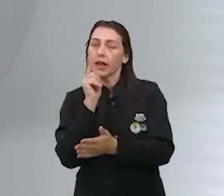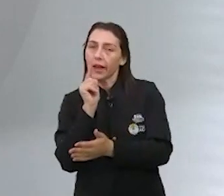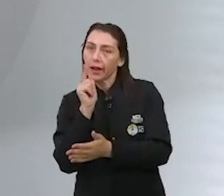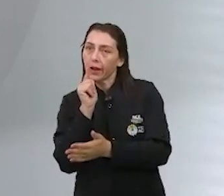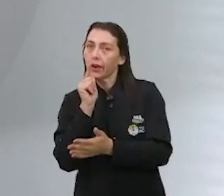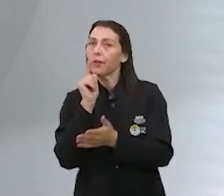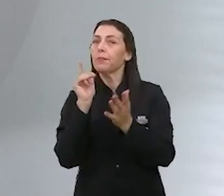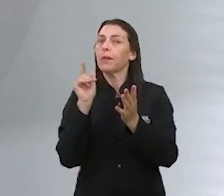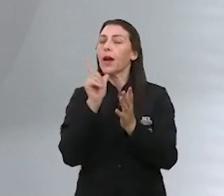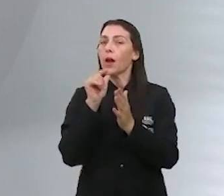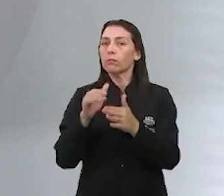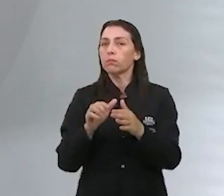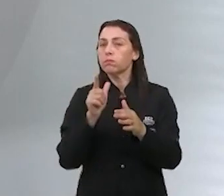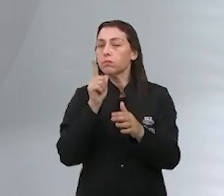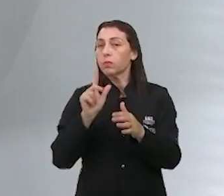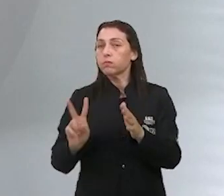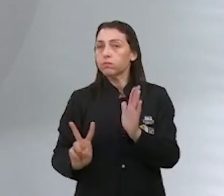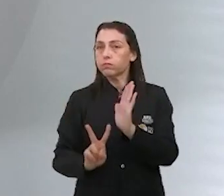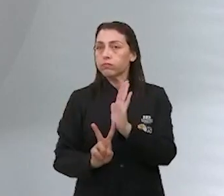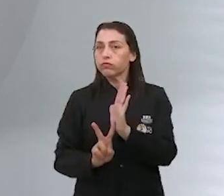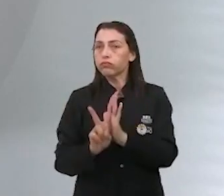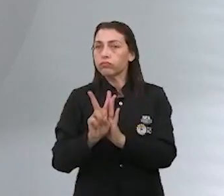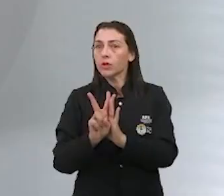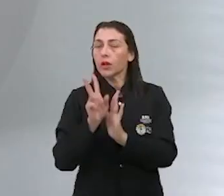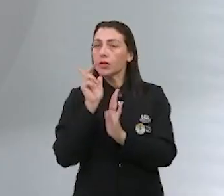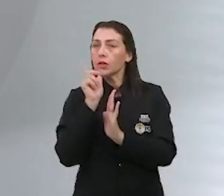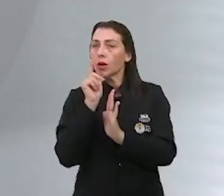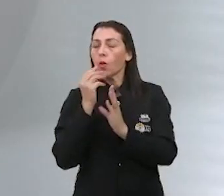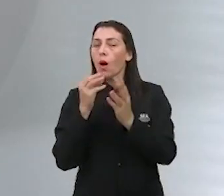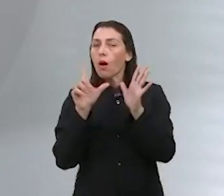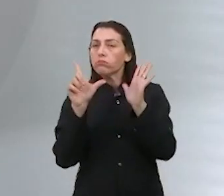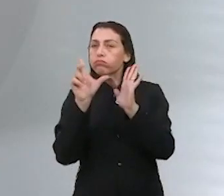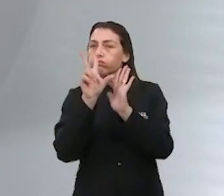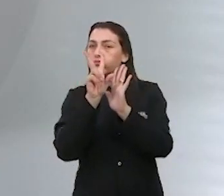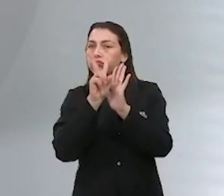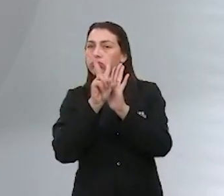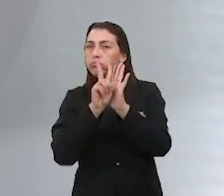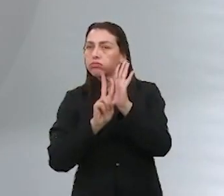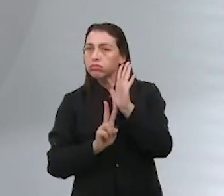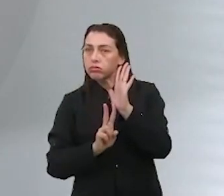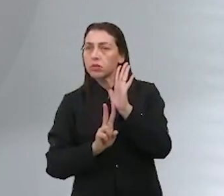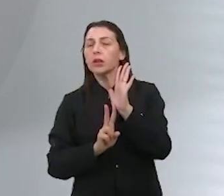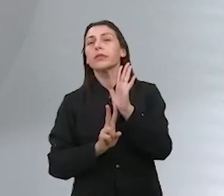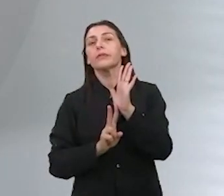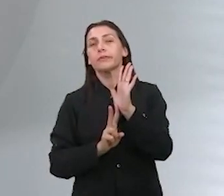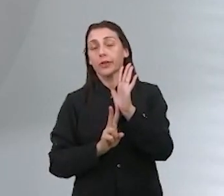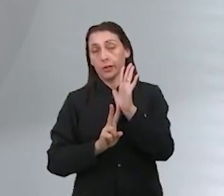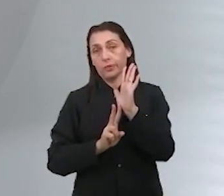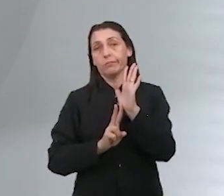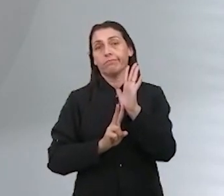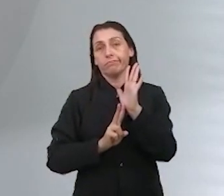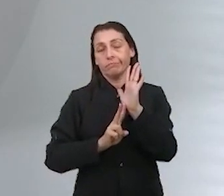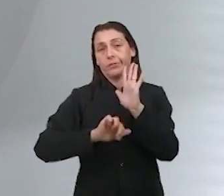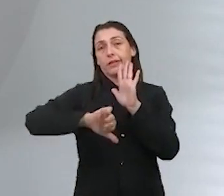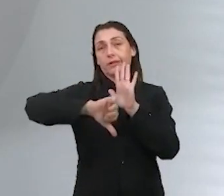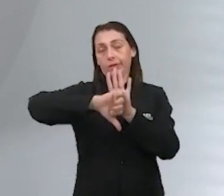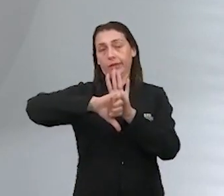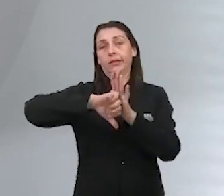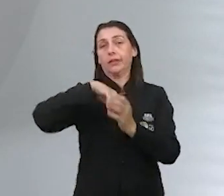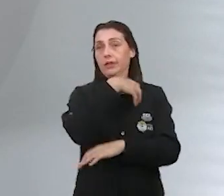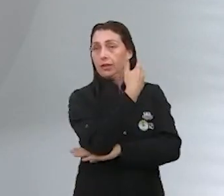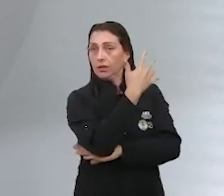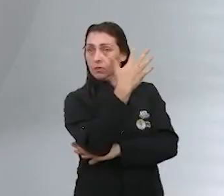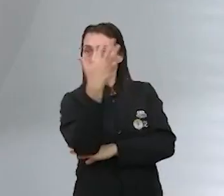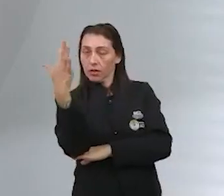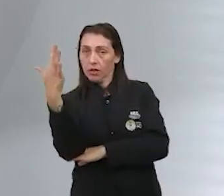tá? É o rio com o maior volume d'água do mundo. Então, como é que baixou tanto esse volume de água? E aí são crises naturais, tá? Crises ambientais.